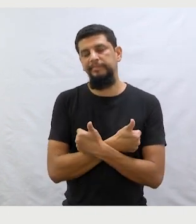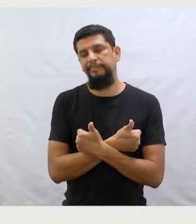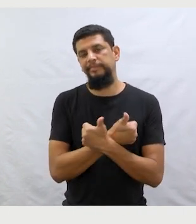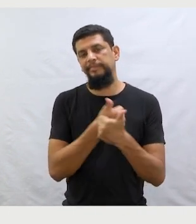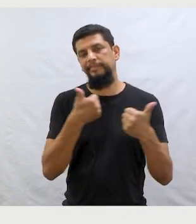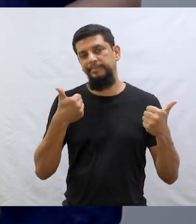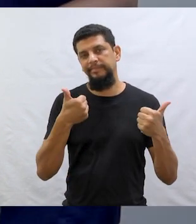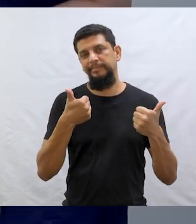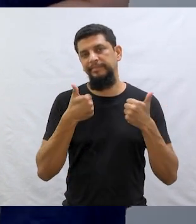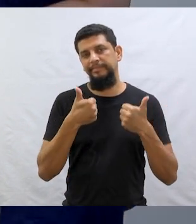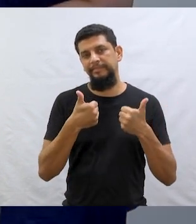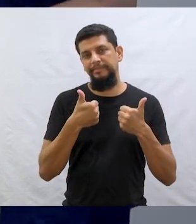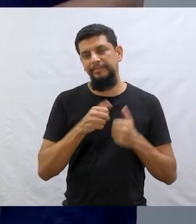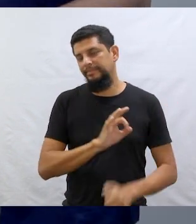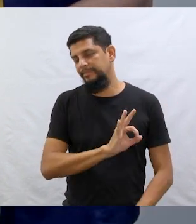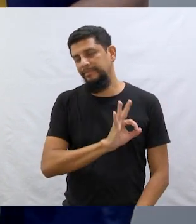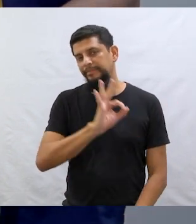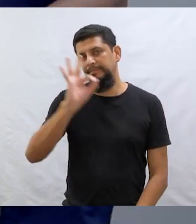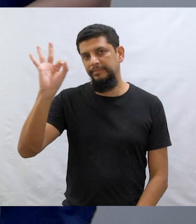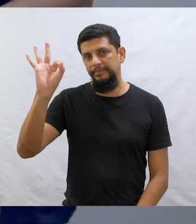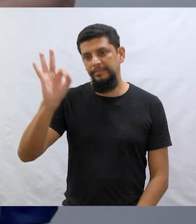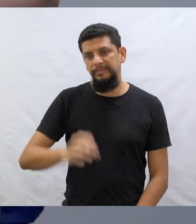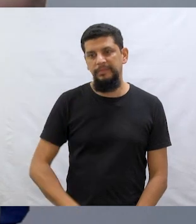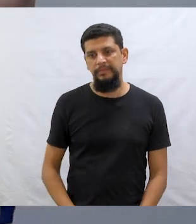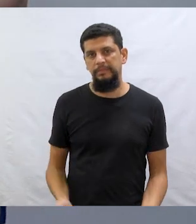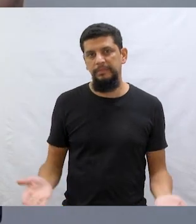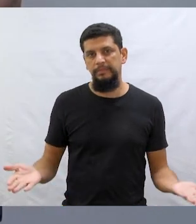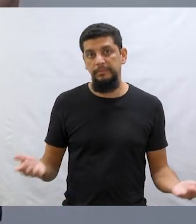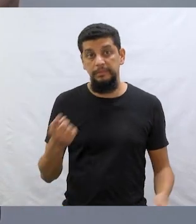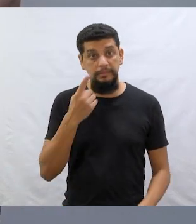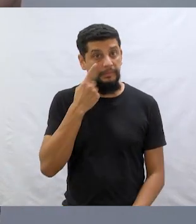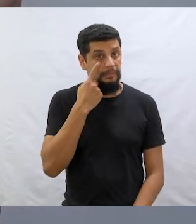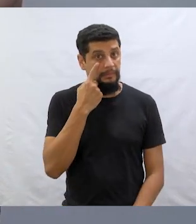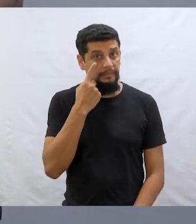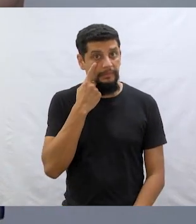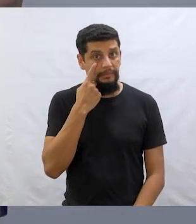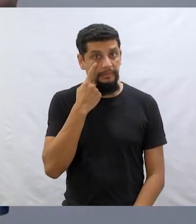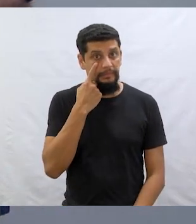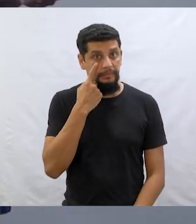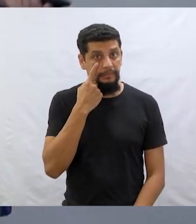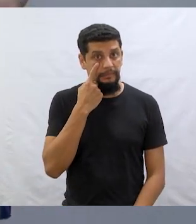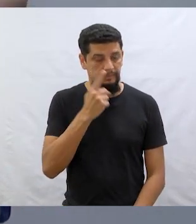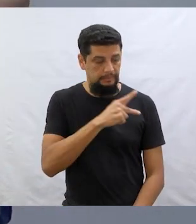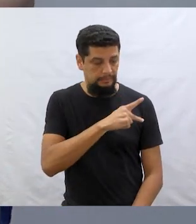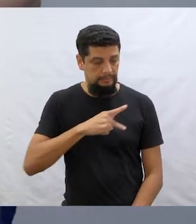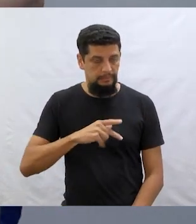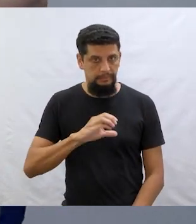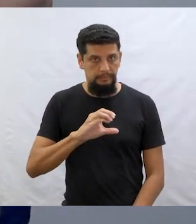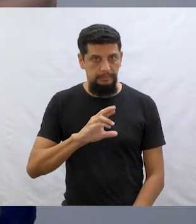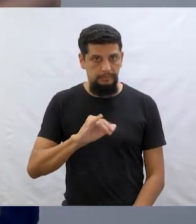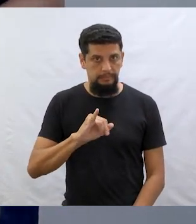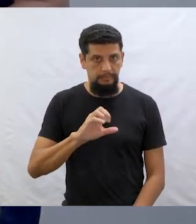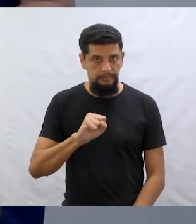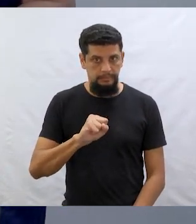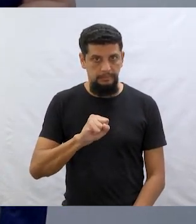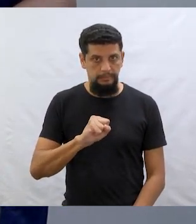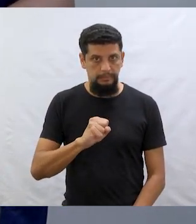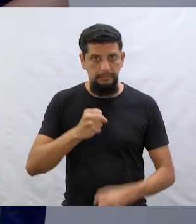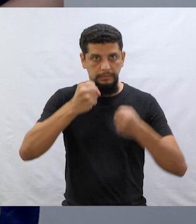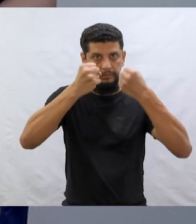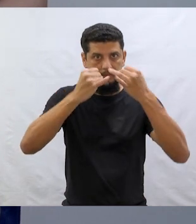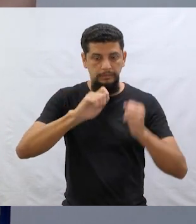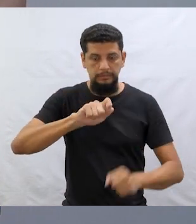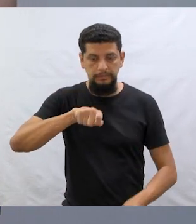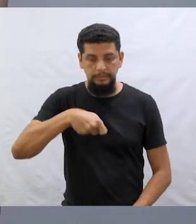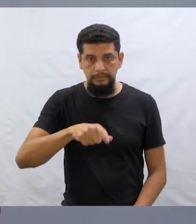Muito bem! Ótimo! E olhem lá. A professora Cris falou do pintinho.